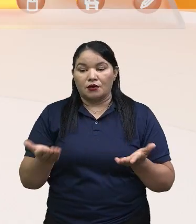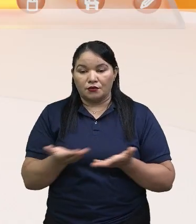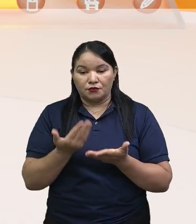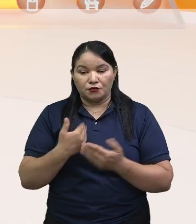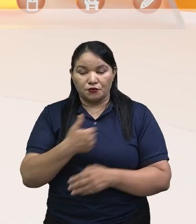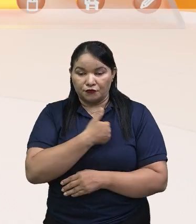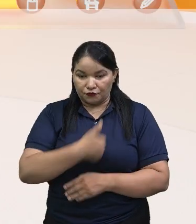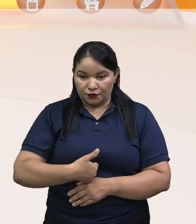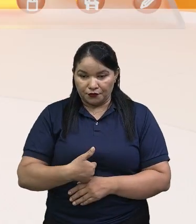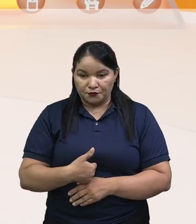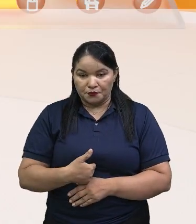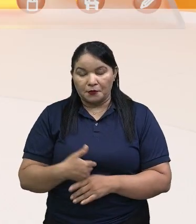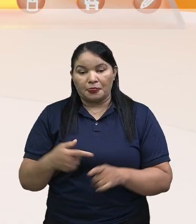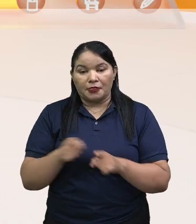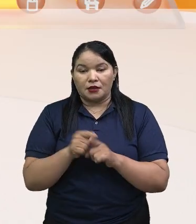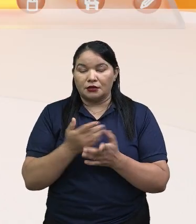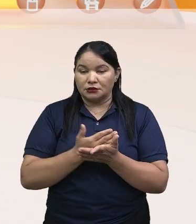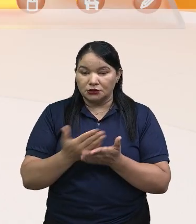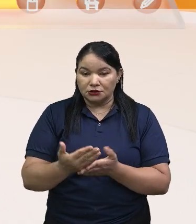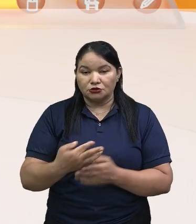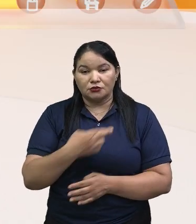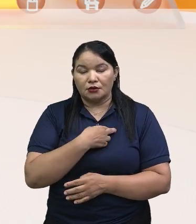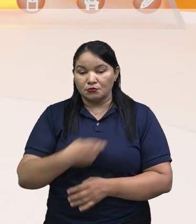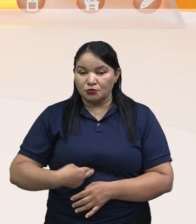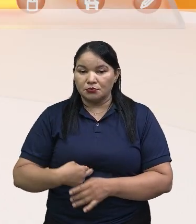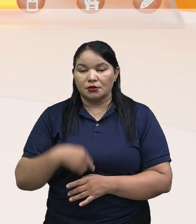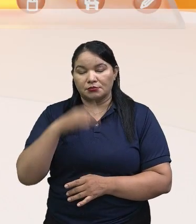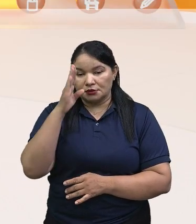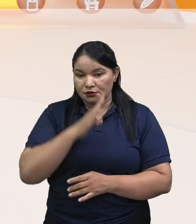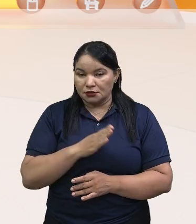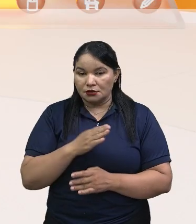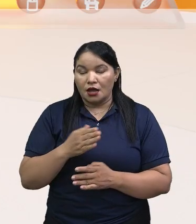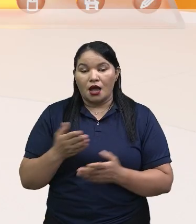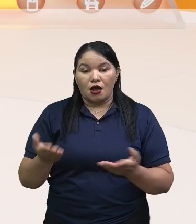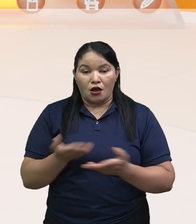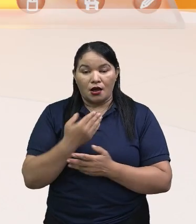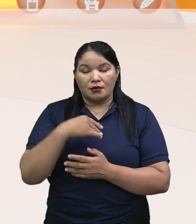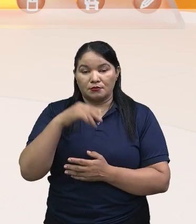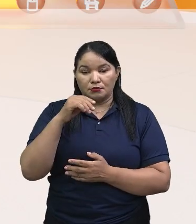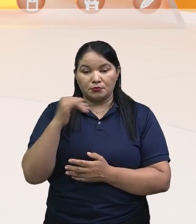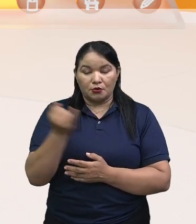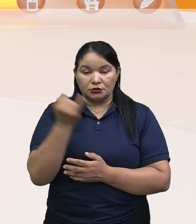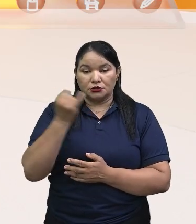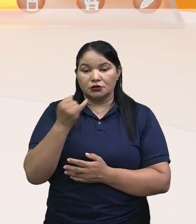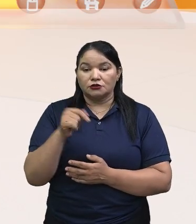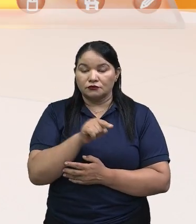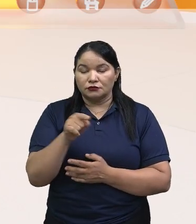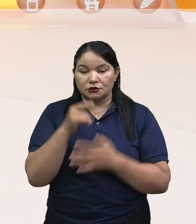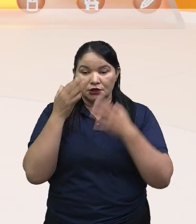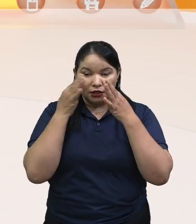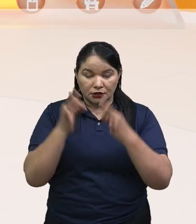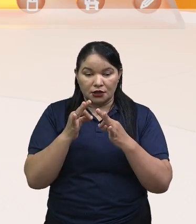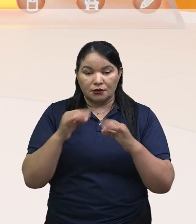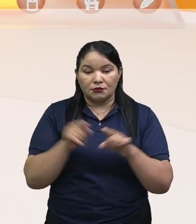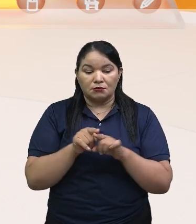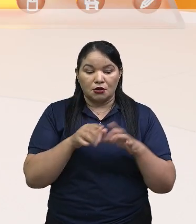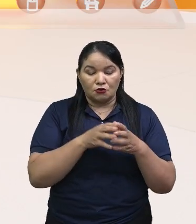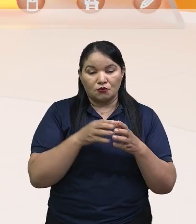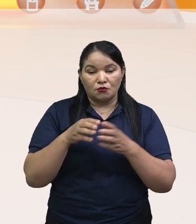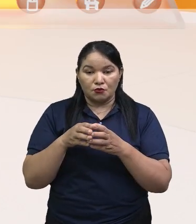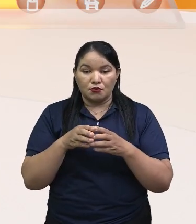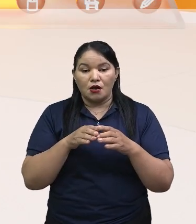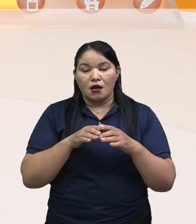da República Brasileira, é muito importante estarmos atentos a esses movimentos sociais, afinal de